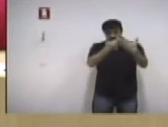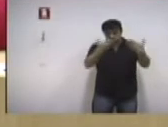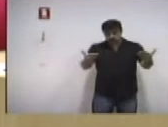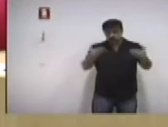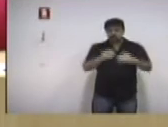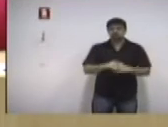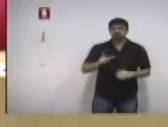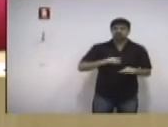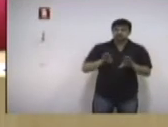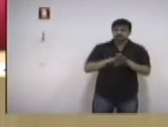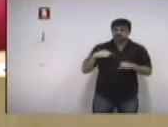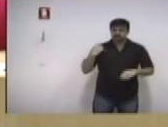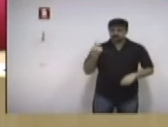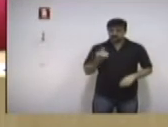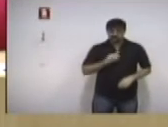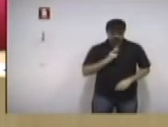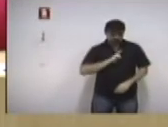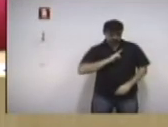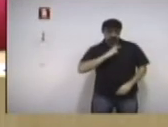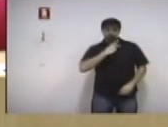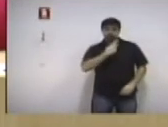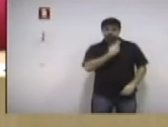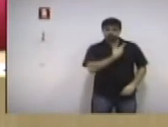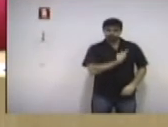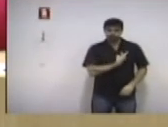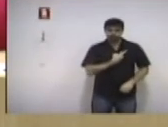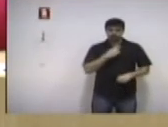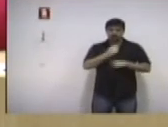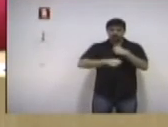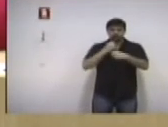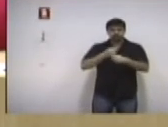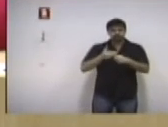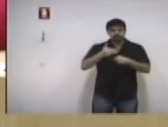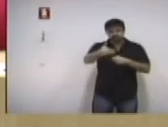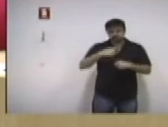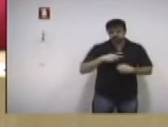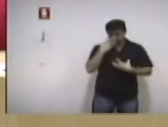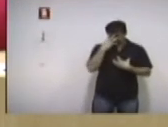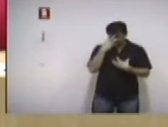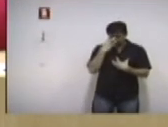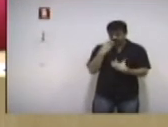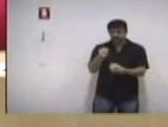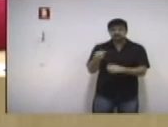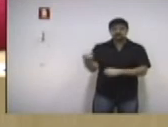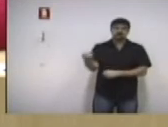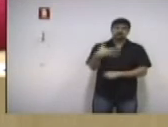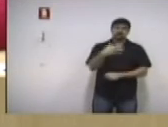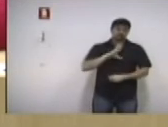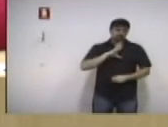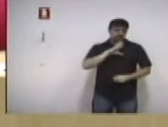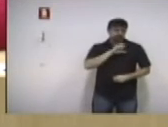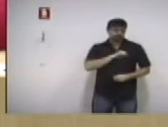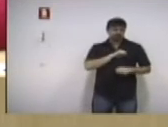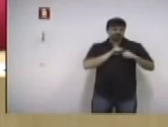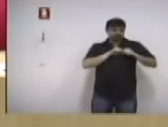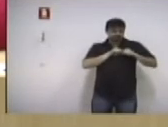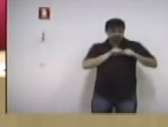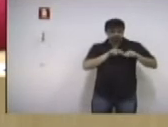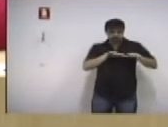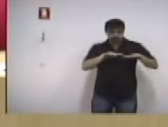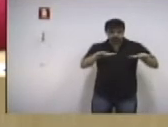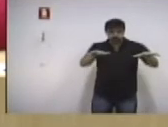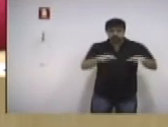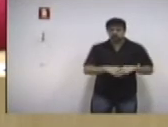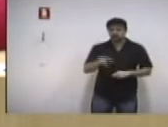realmente Tragam Renascer de esperança um Renascer de fé um Renascer de amor um